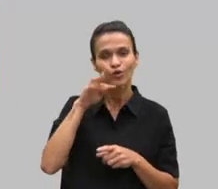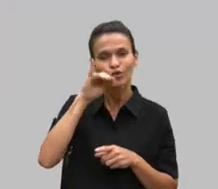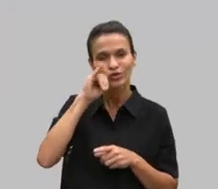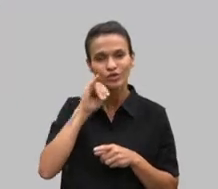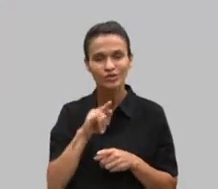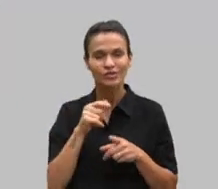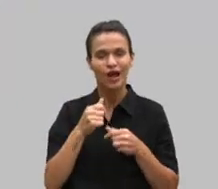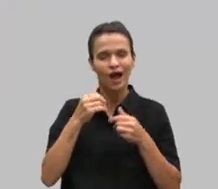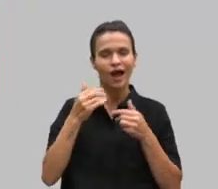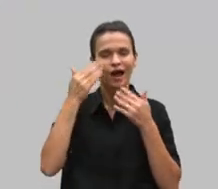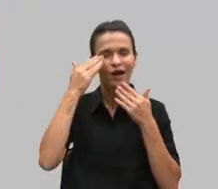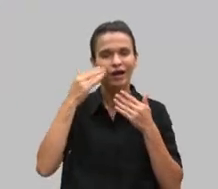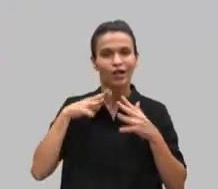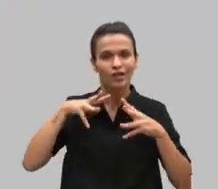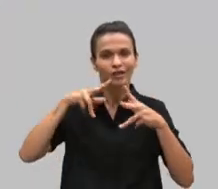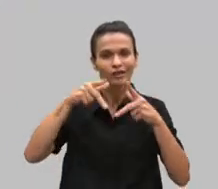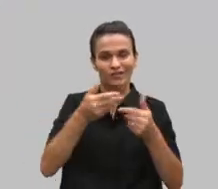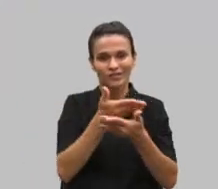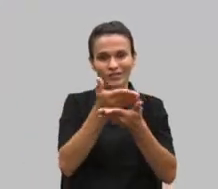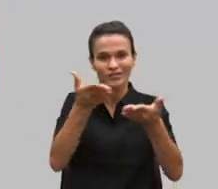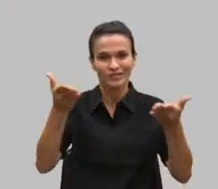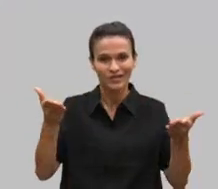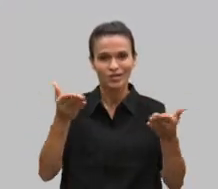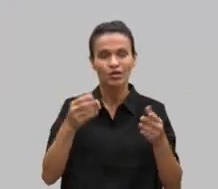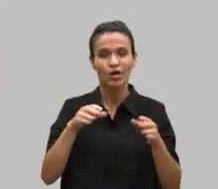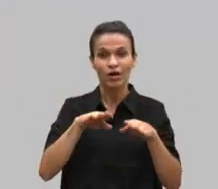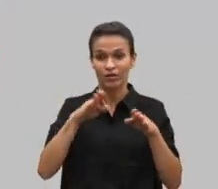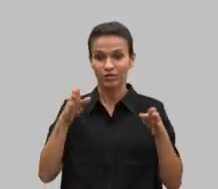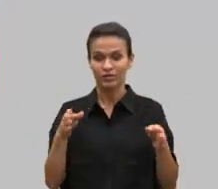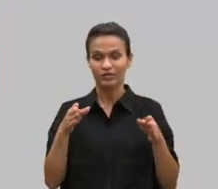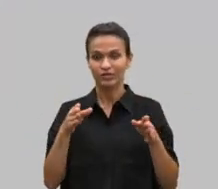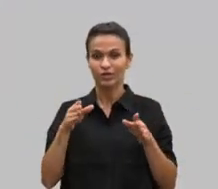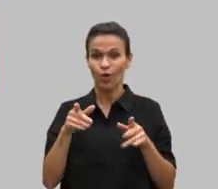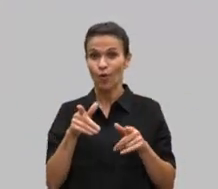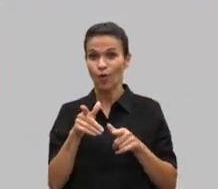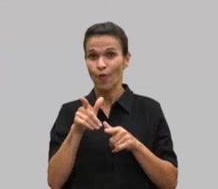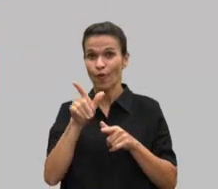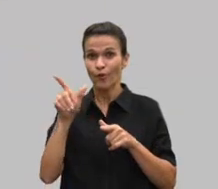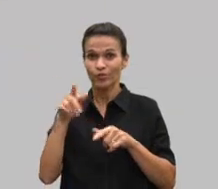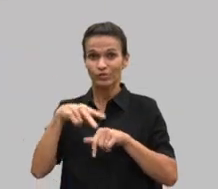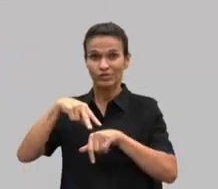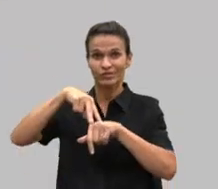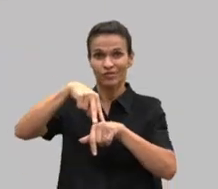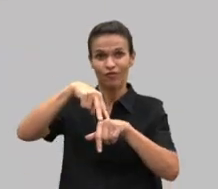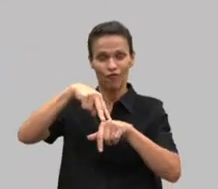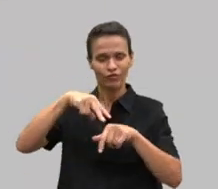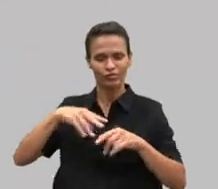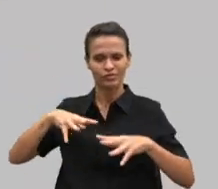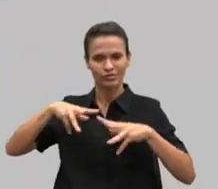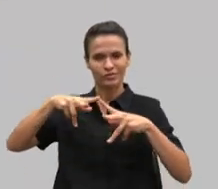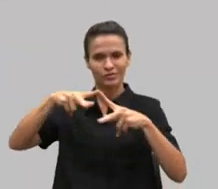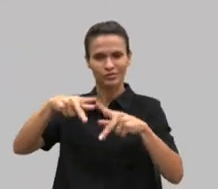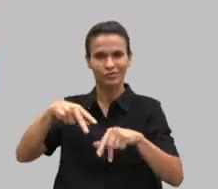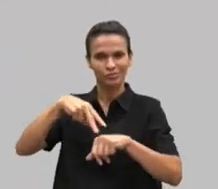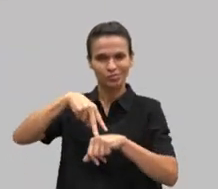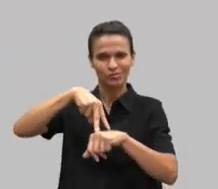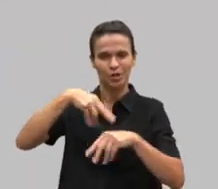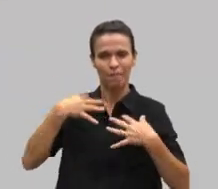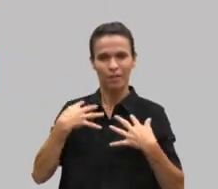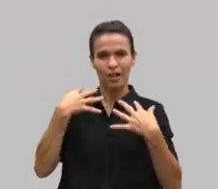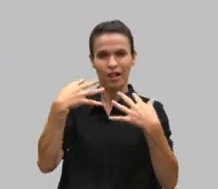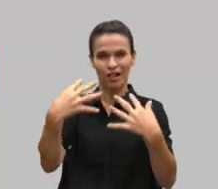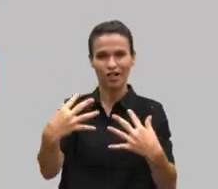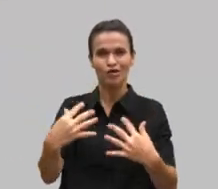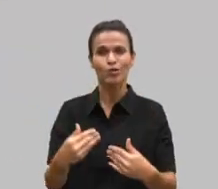todos vocês nós vamos agora desfazer a mesa porque agora quem vai tomar conta disso aqui são todos vocês através da sua plenária Manifesto a todos